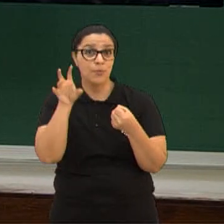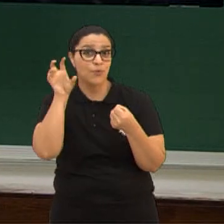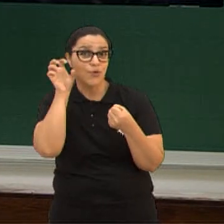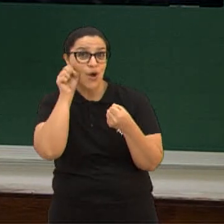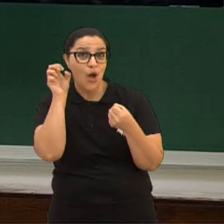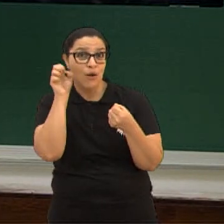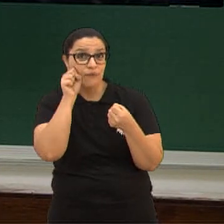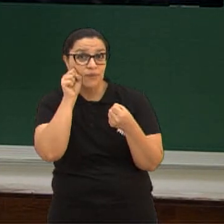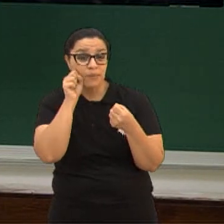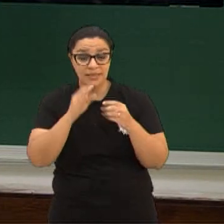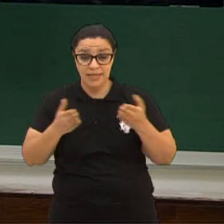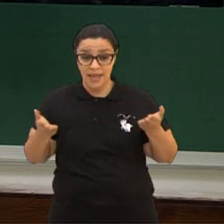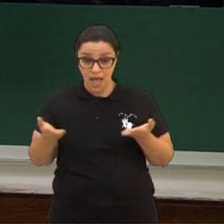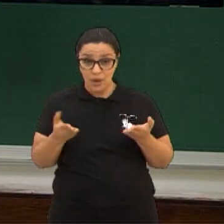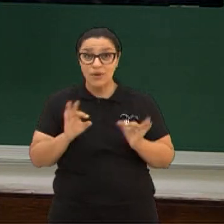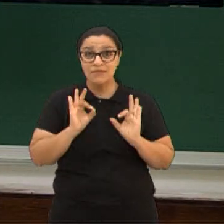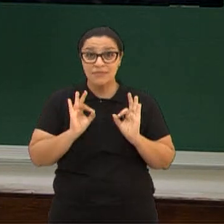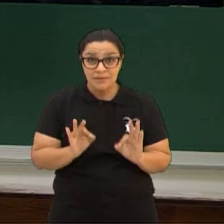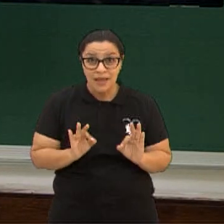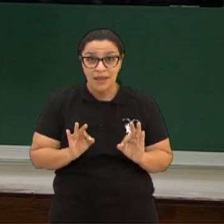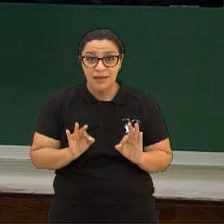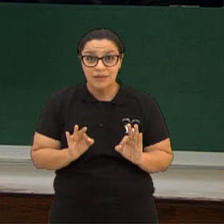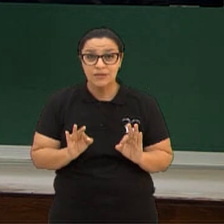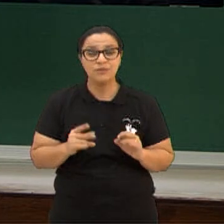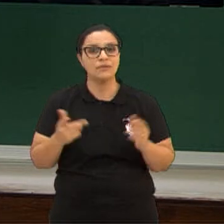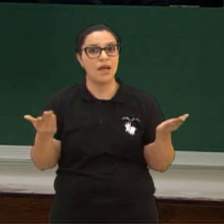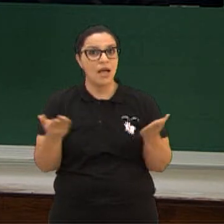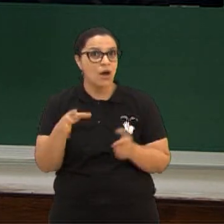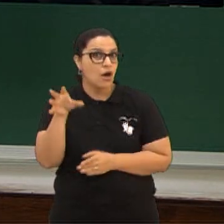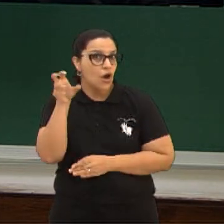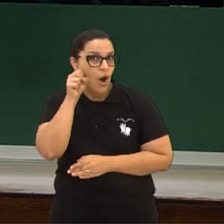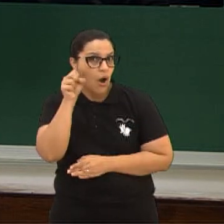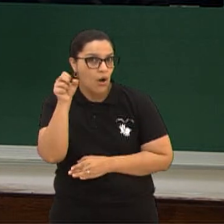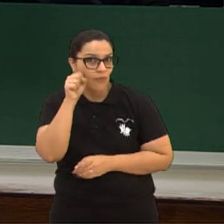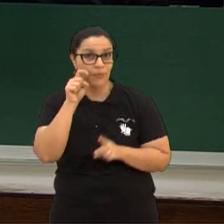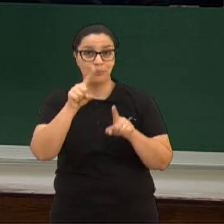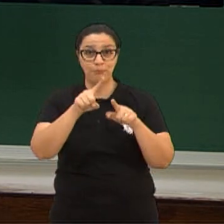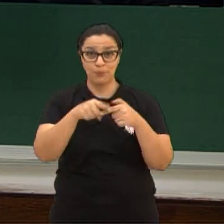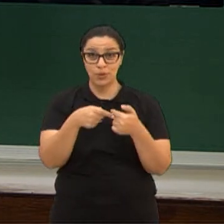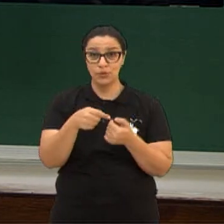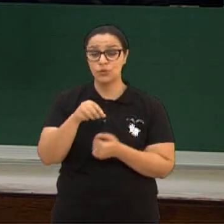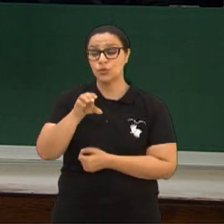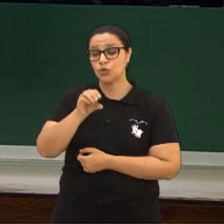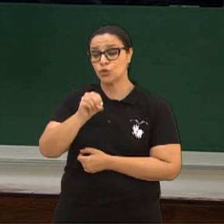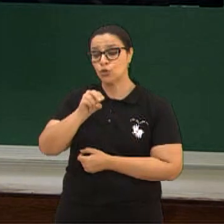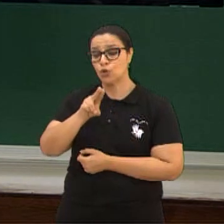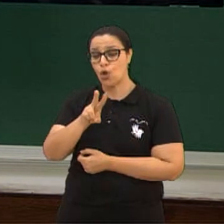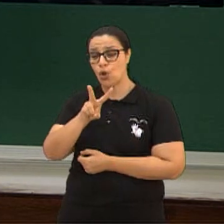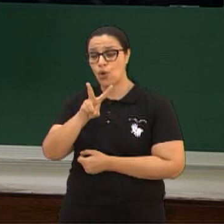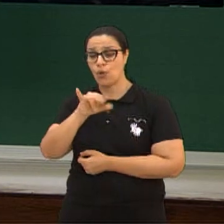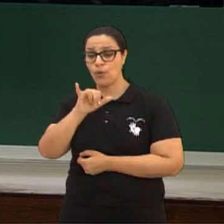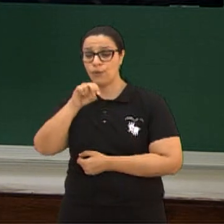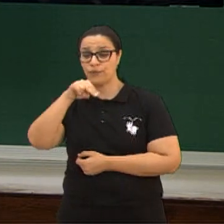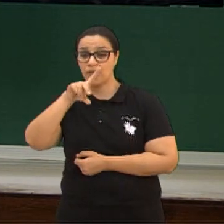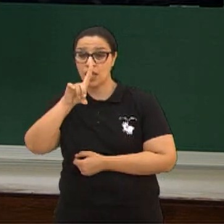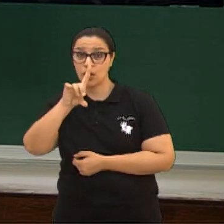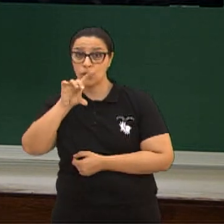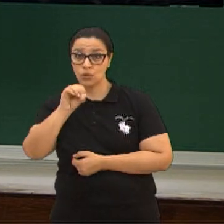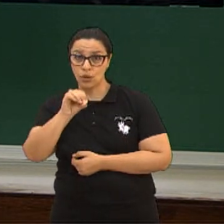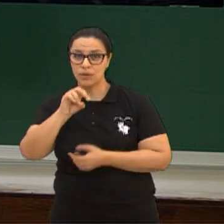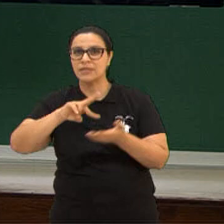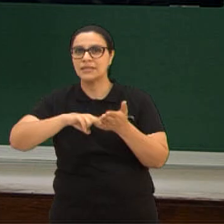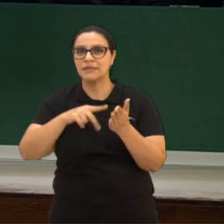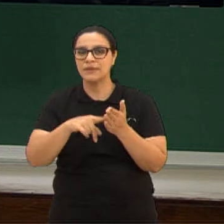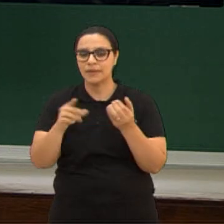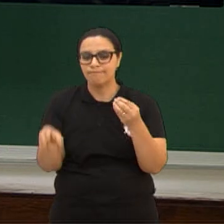estão fazendo a ação agora, não estão? Vocês estão ouvindo. Para eu dizer ouvindo em inglês, eu acrescento